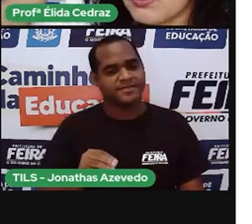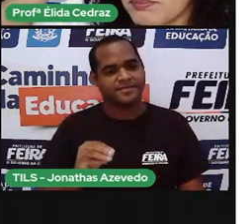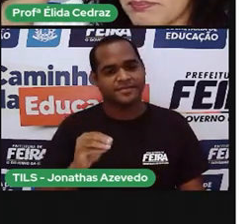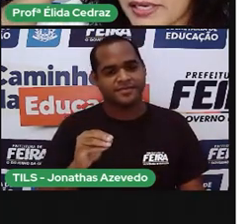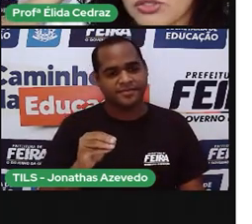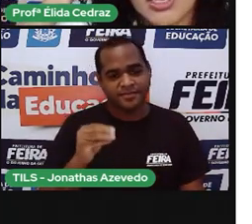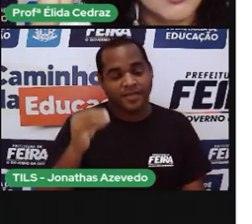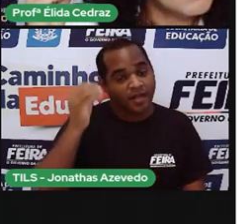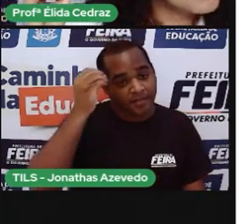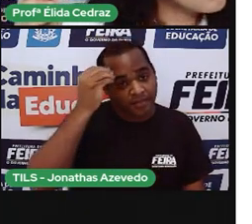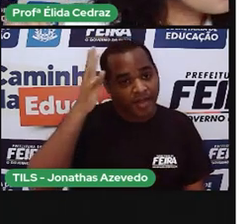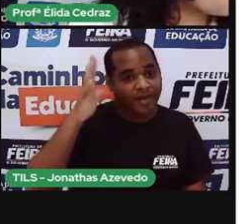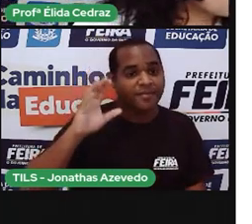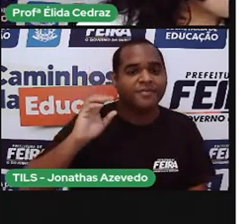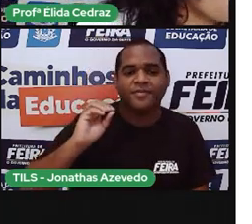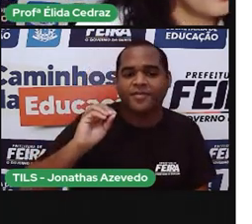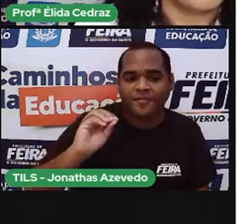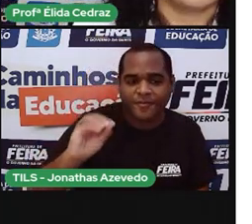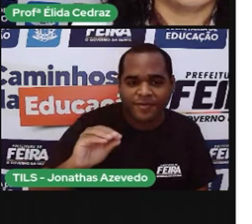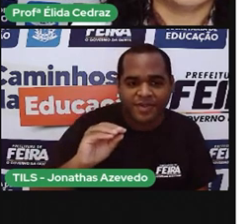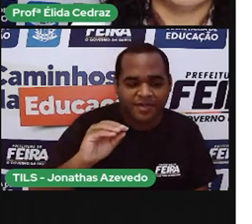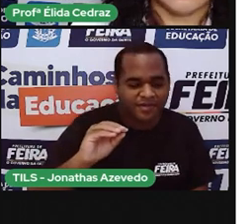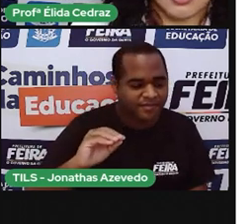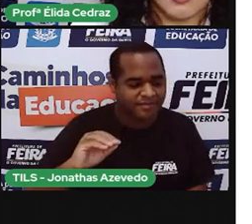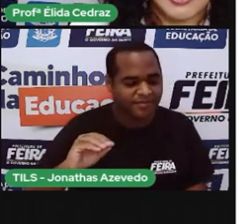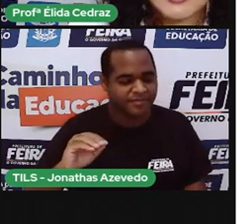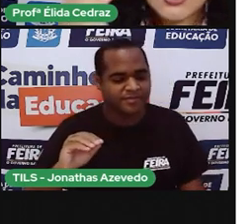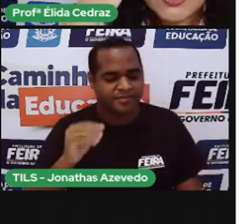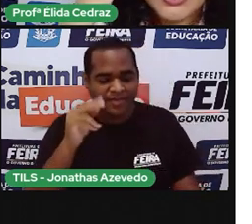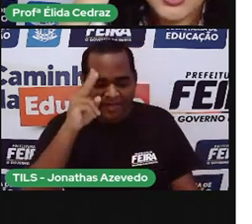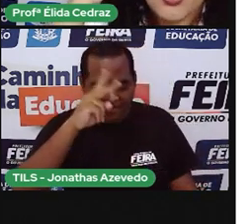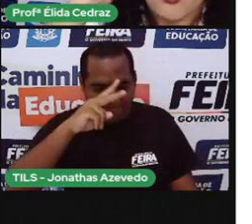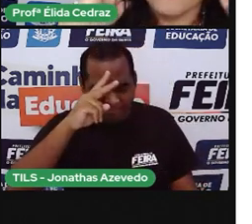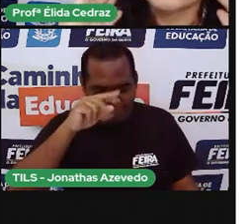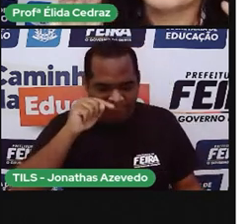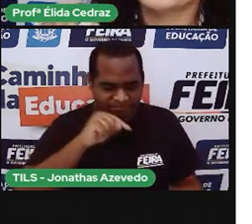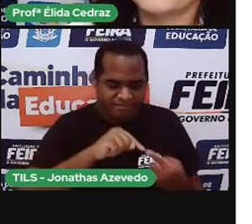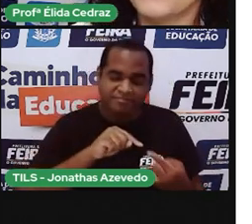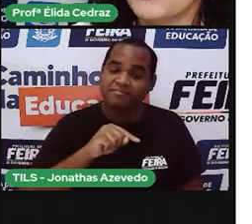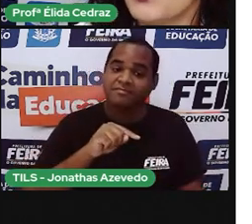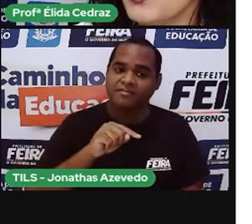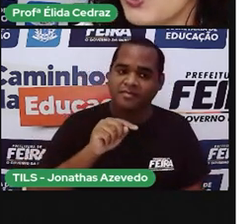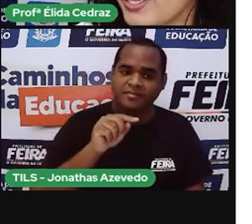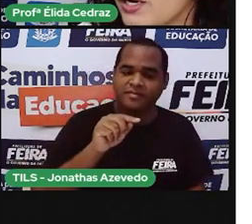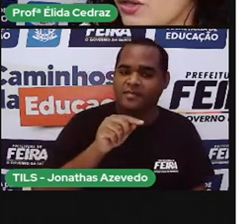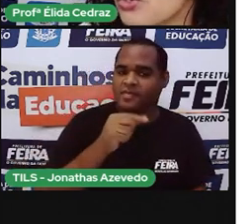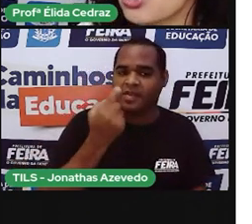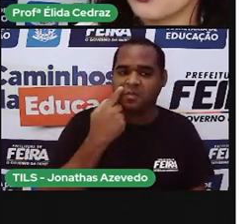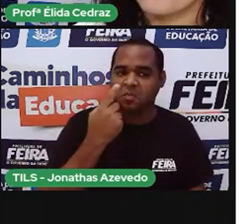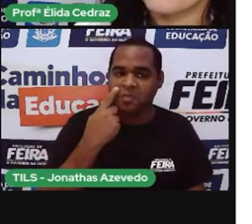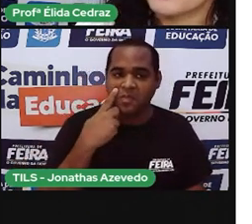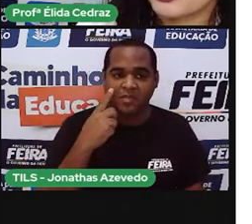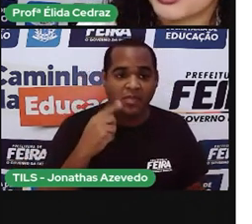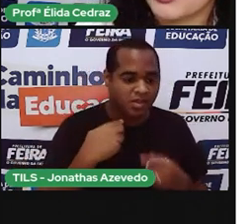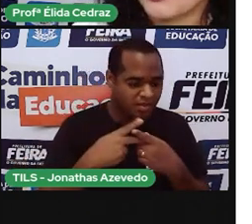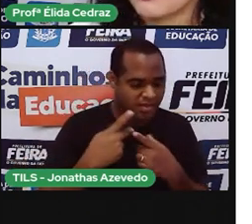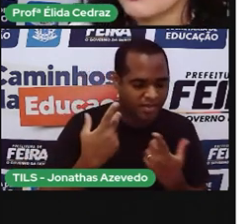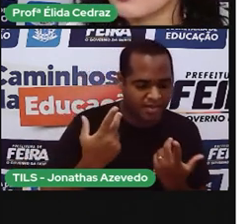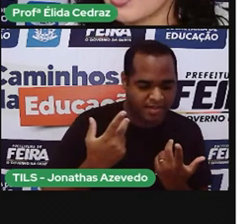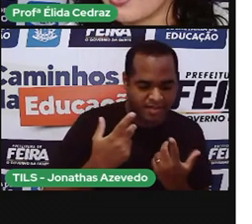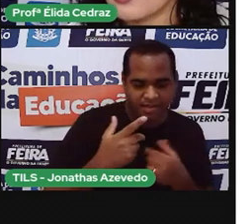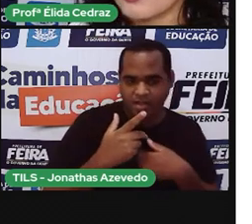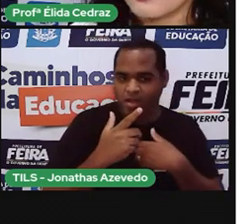Você lembra de um beijo ó não é isso o som de um relógio